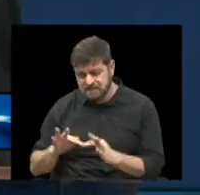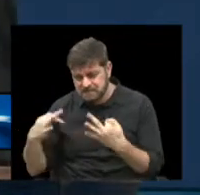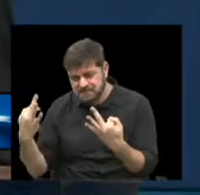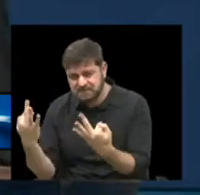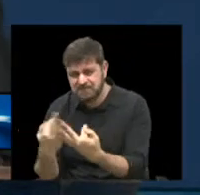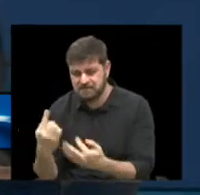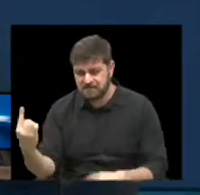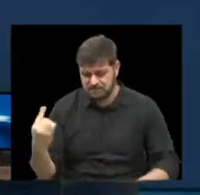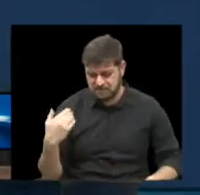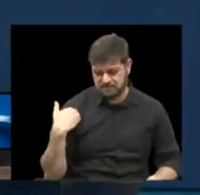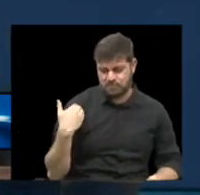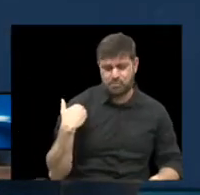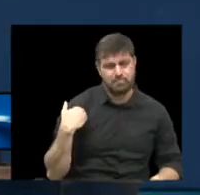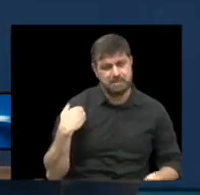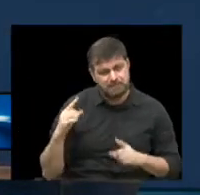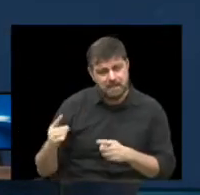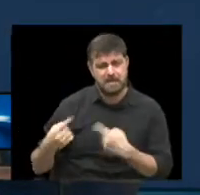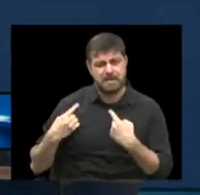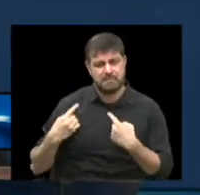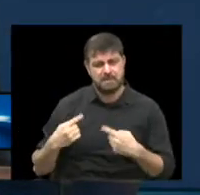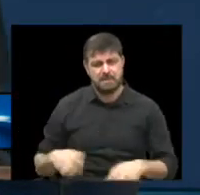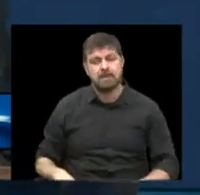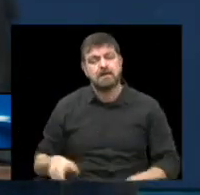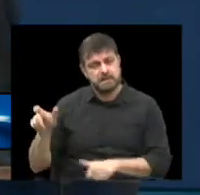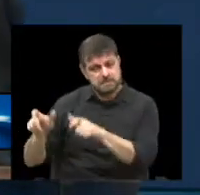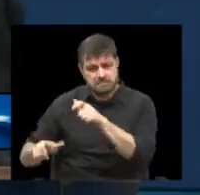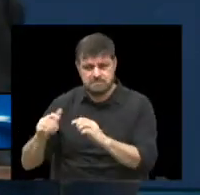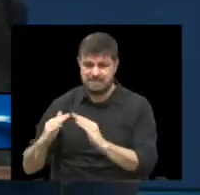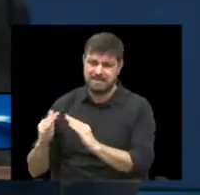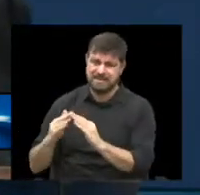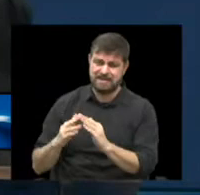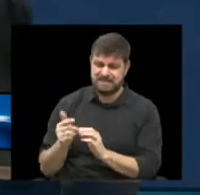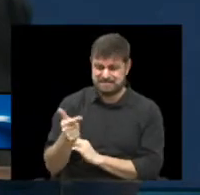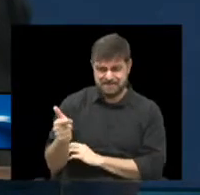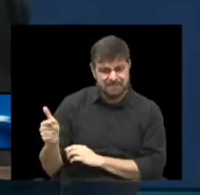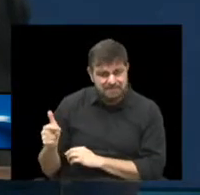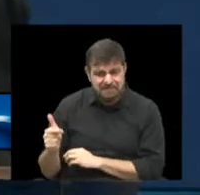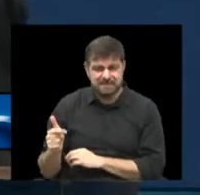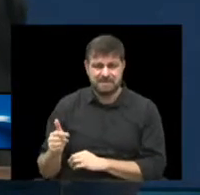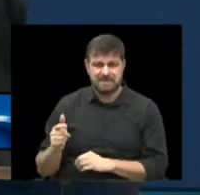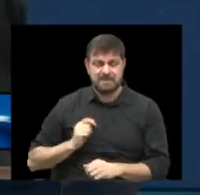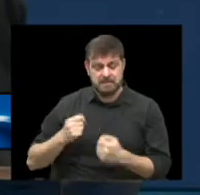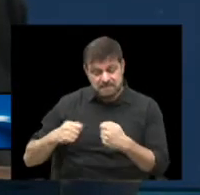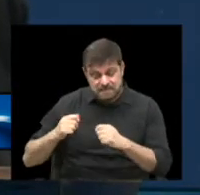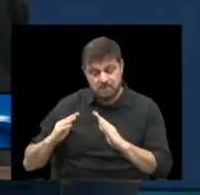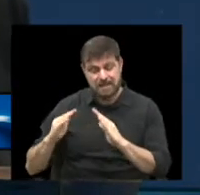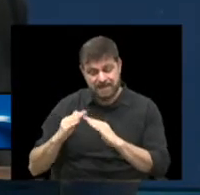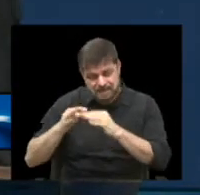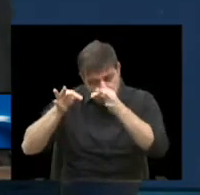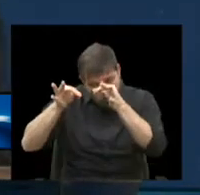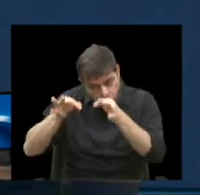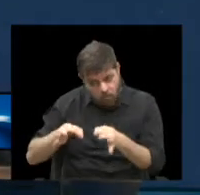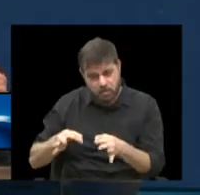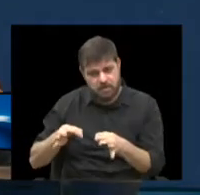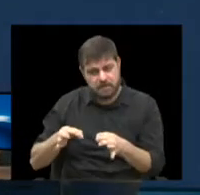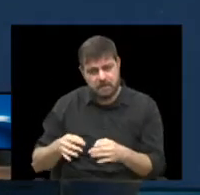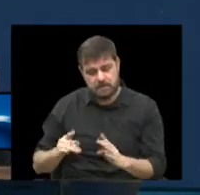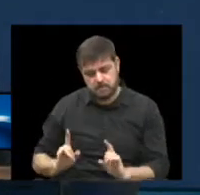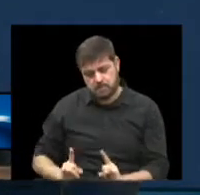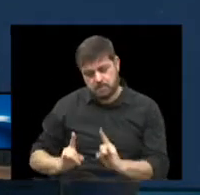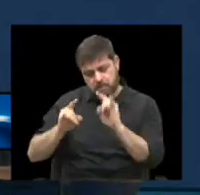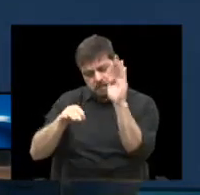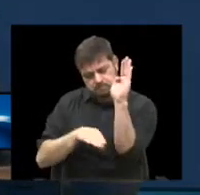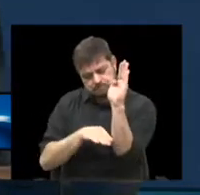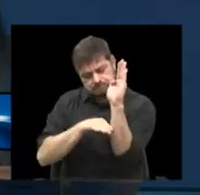bem, está precisando de moradia, eu concordo, mas desde quando se é uma moradia adequada, uma moradia com